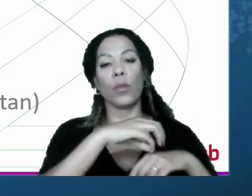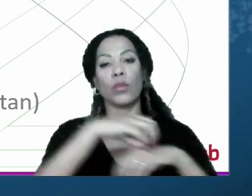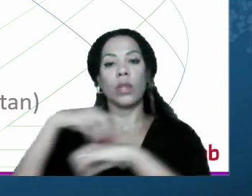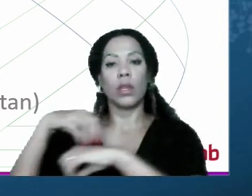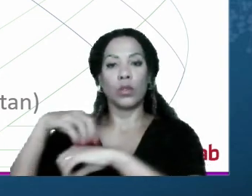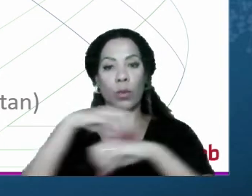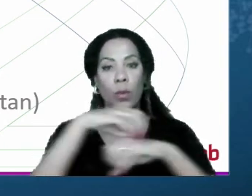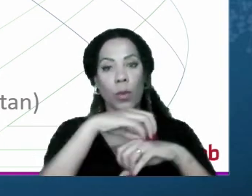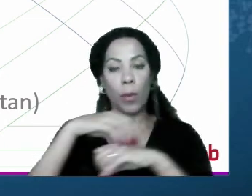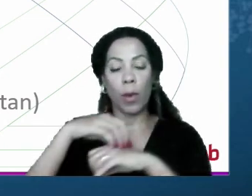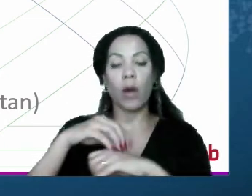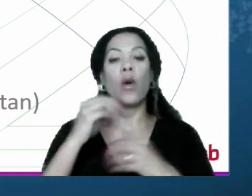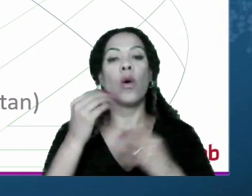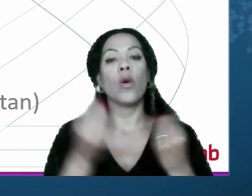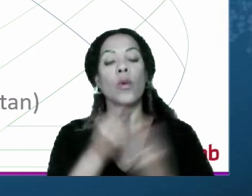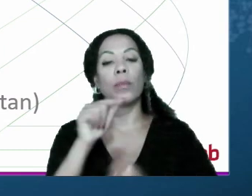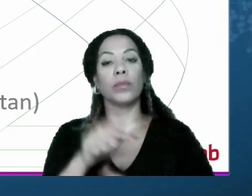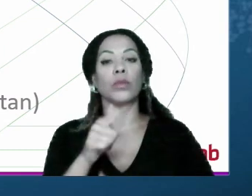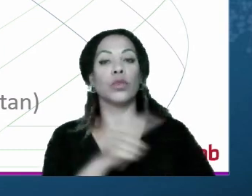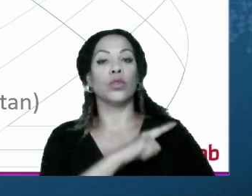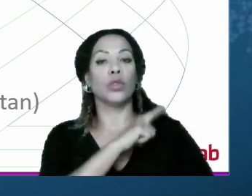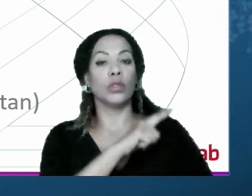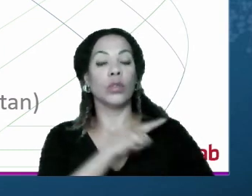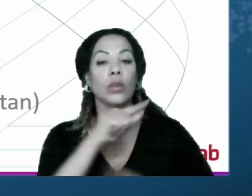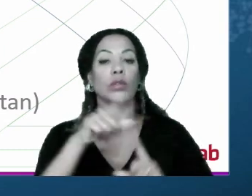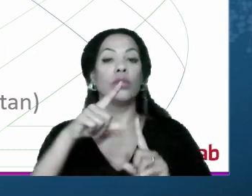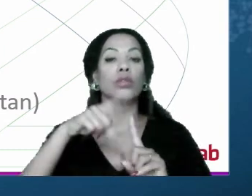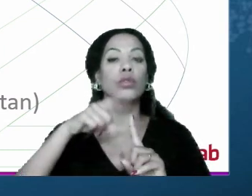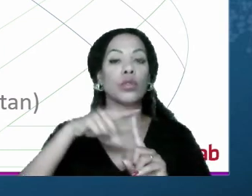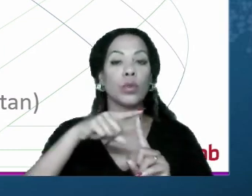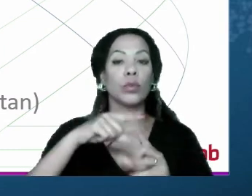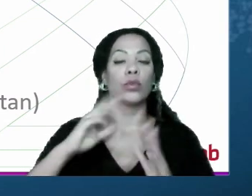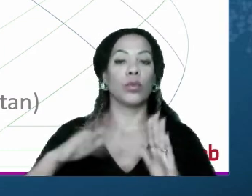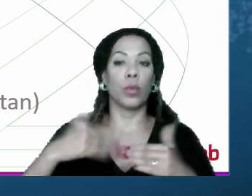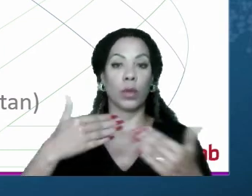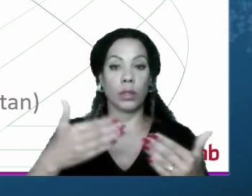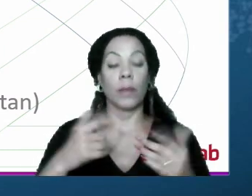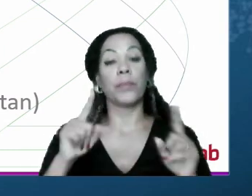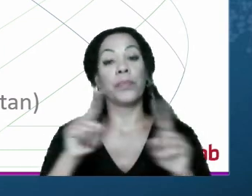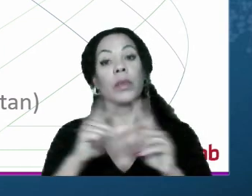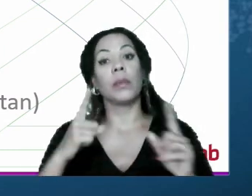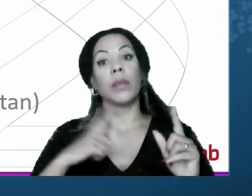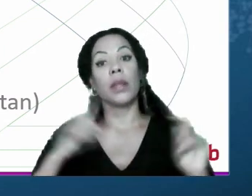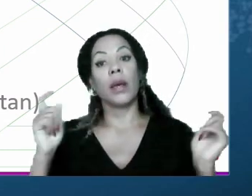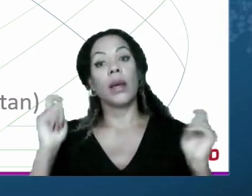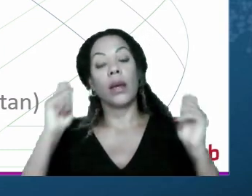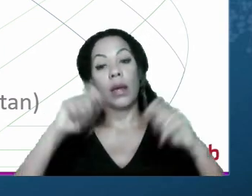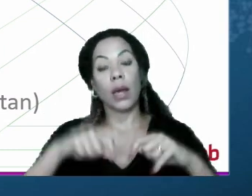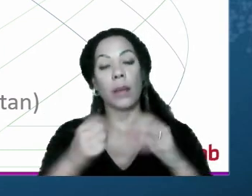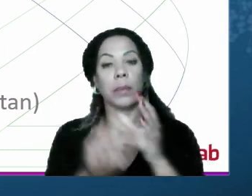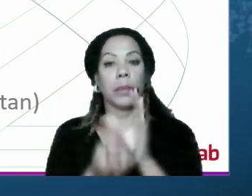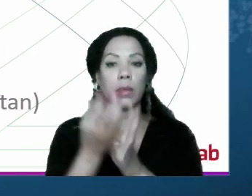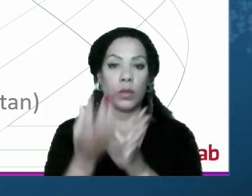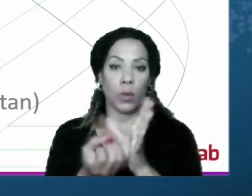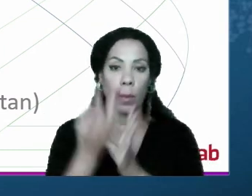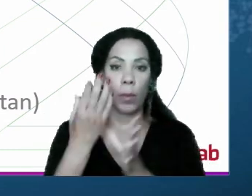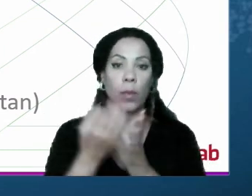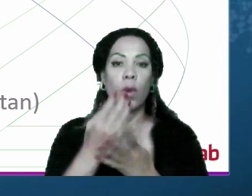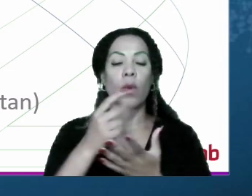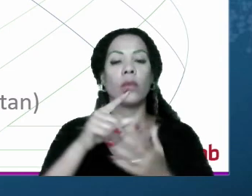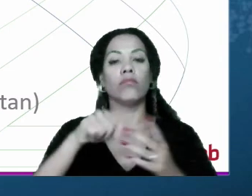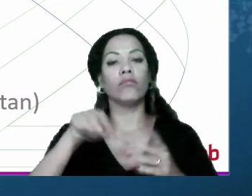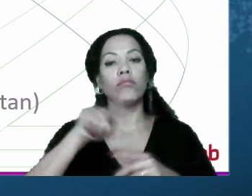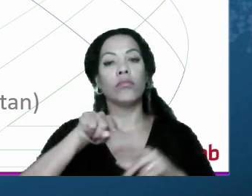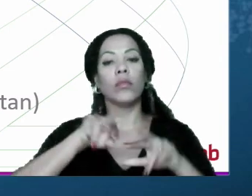para fazer a gestão desse tipo de processo. E também temos a capacidade para produzir esses